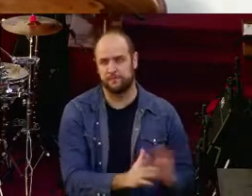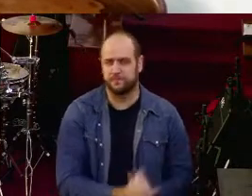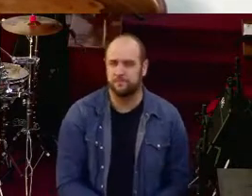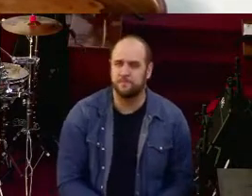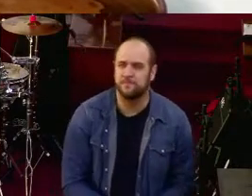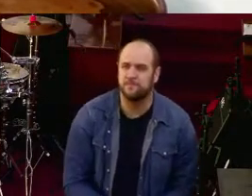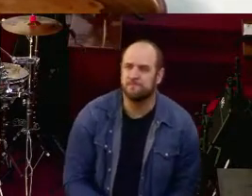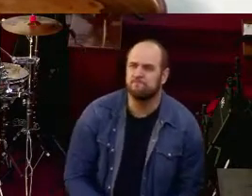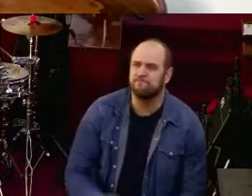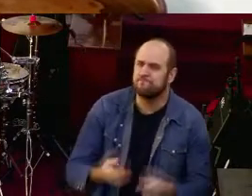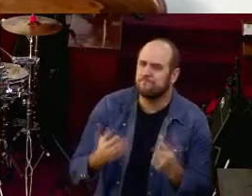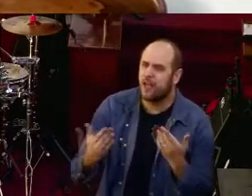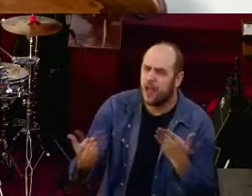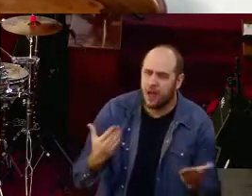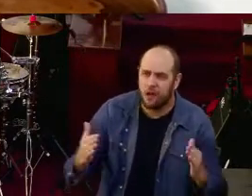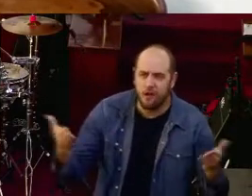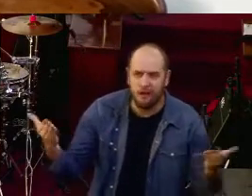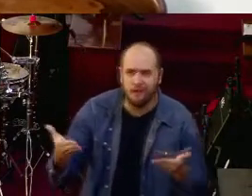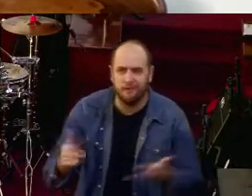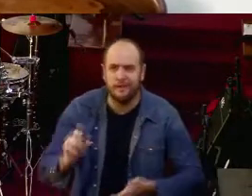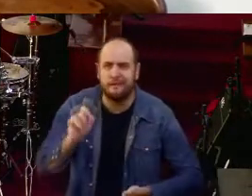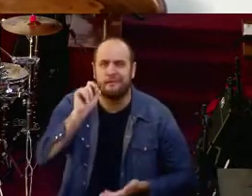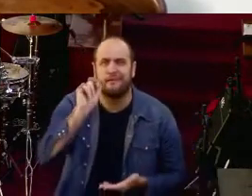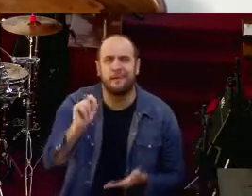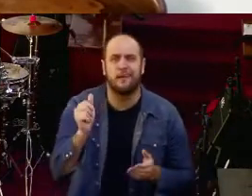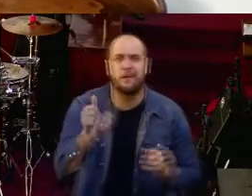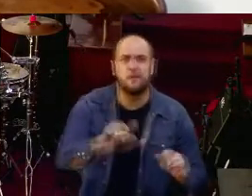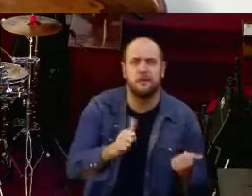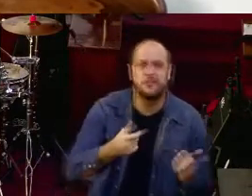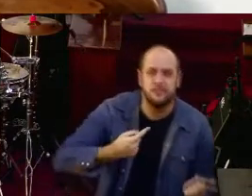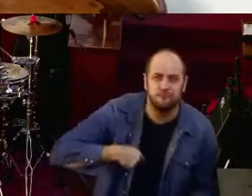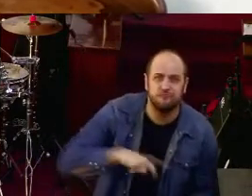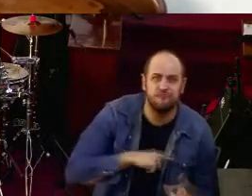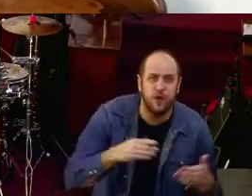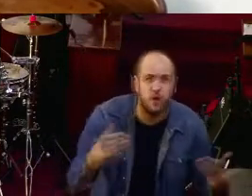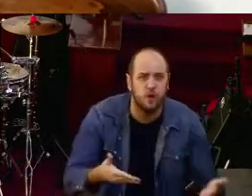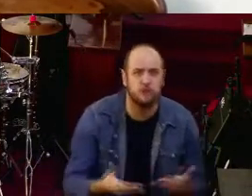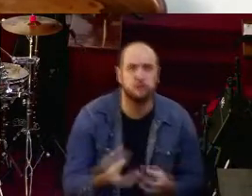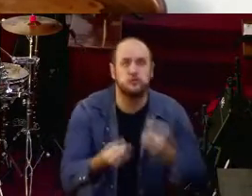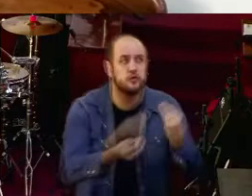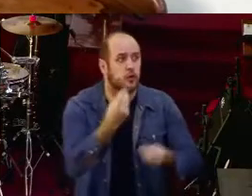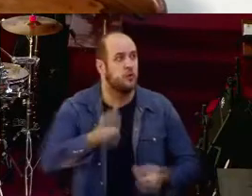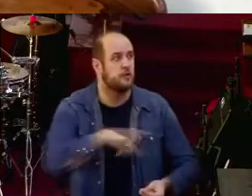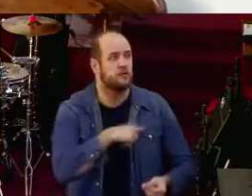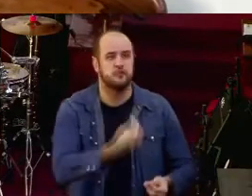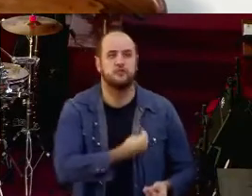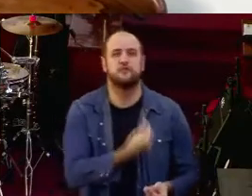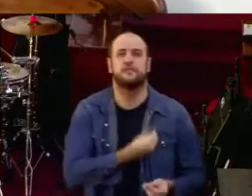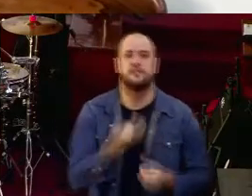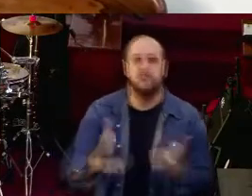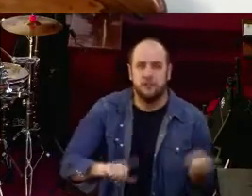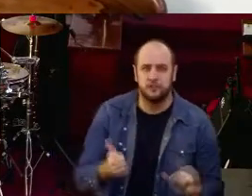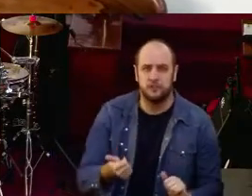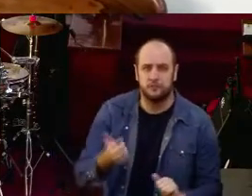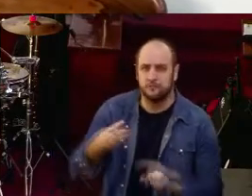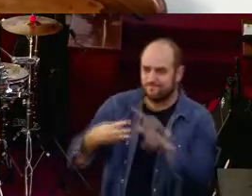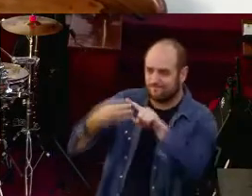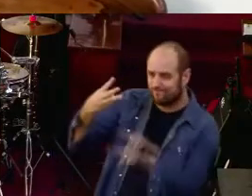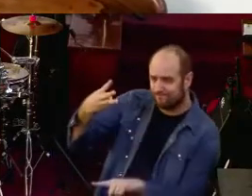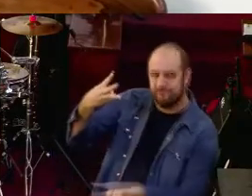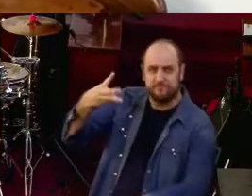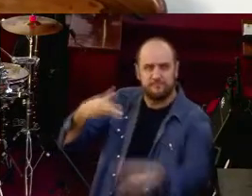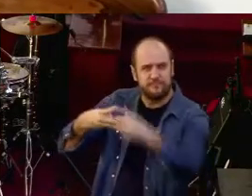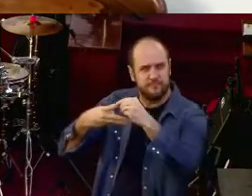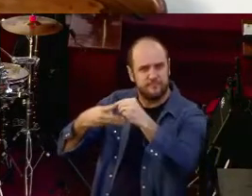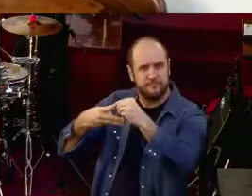que é o batismo para nós? Como nós vivemos o nosso batismo? E quero falar 3 coisas. Primeiro, nós temos de dar